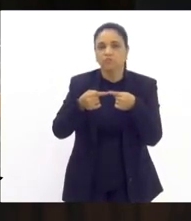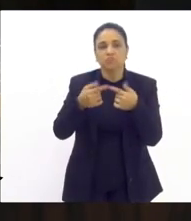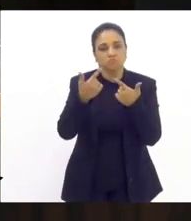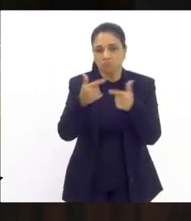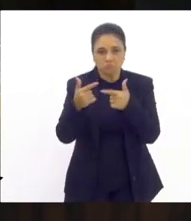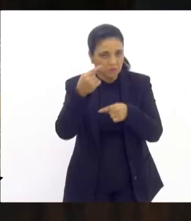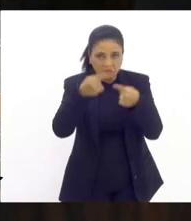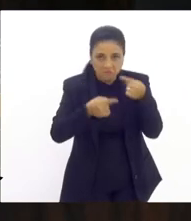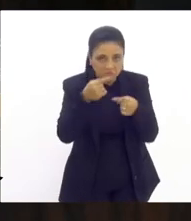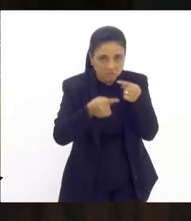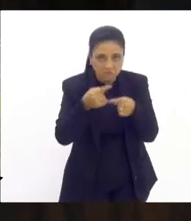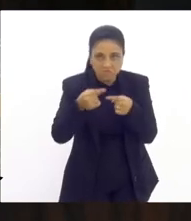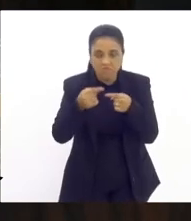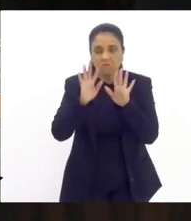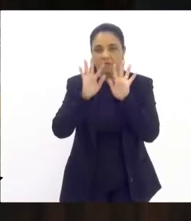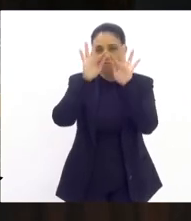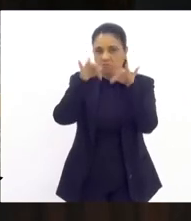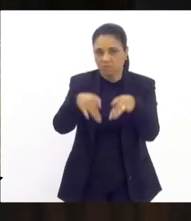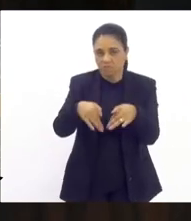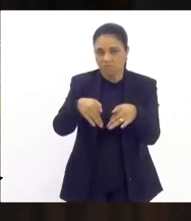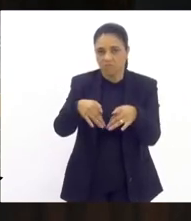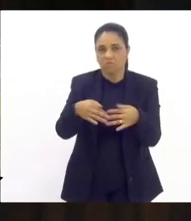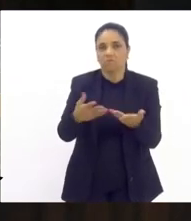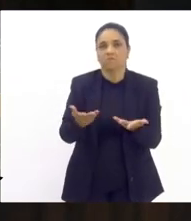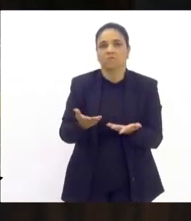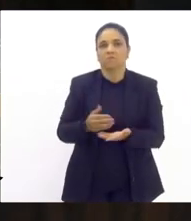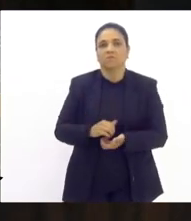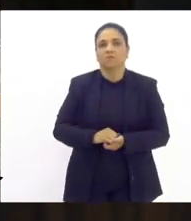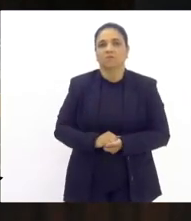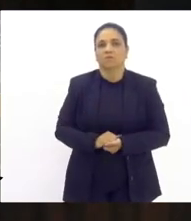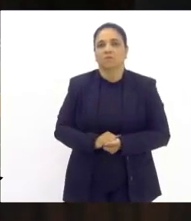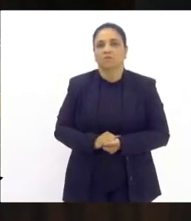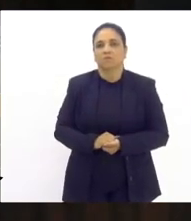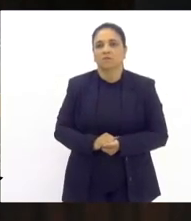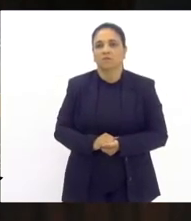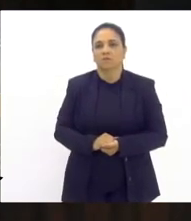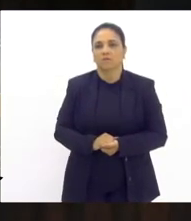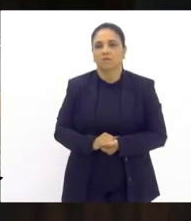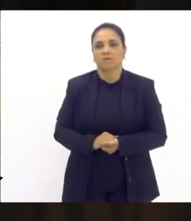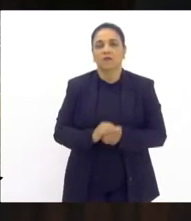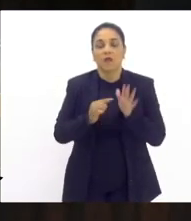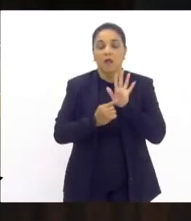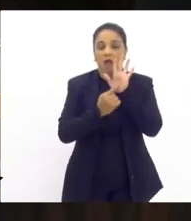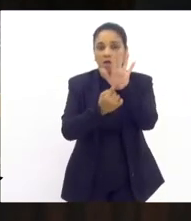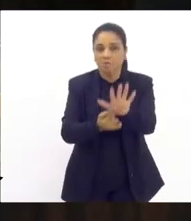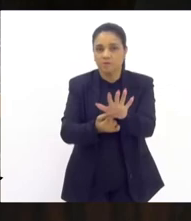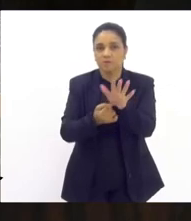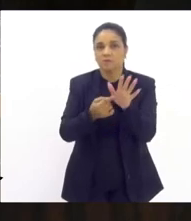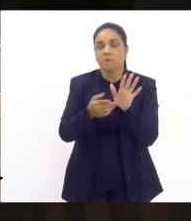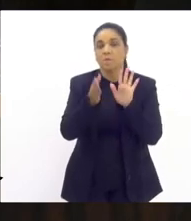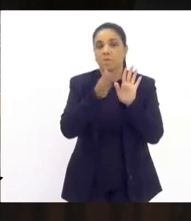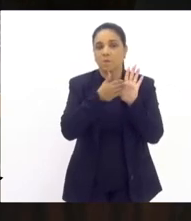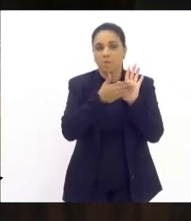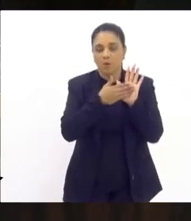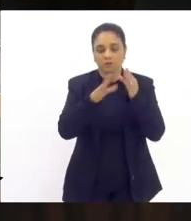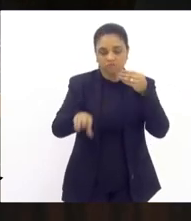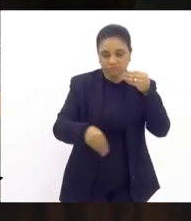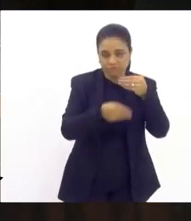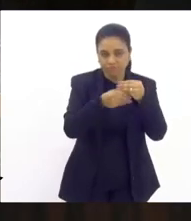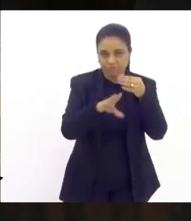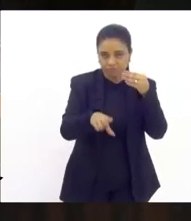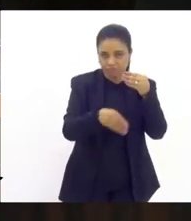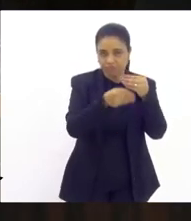querem discutir encerrado a discussão já recebeu 2:30 apresente proposta recebeu duas emendas